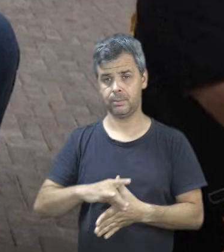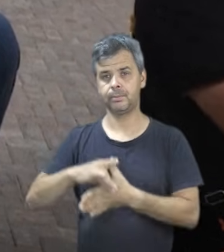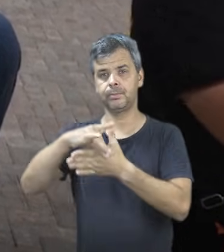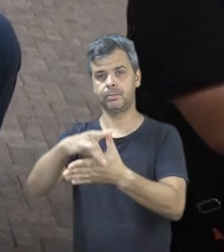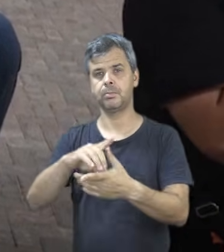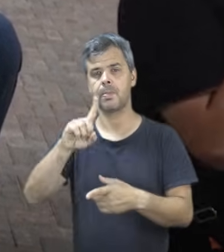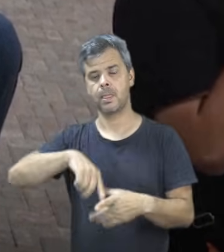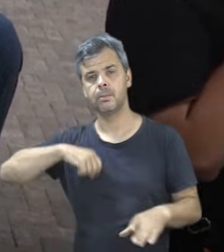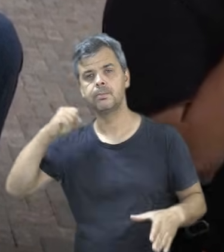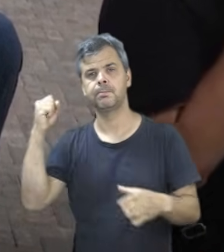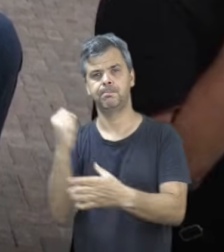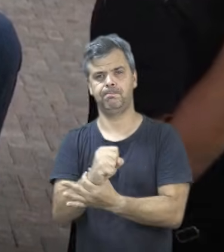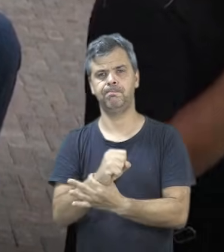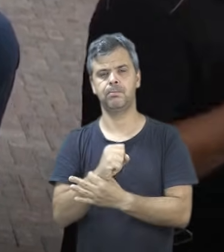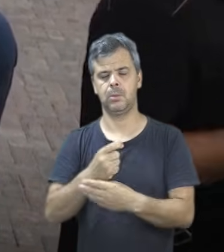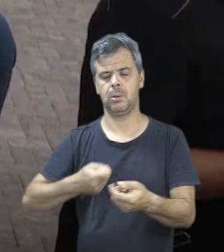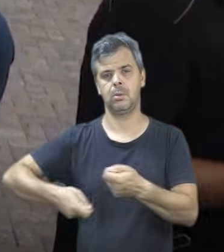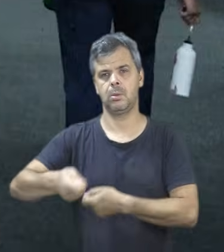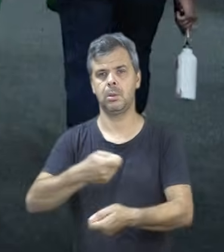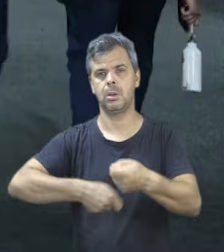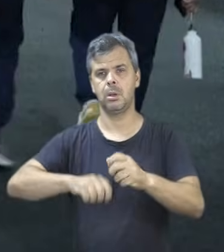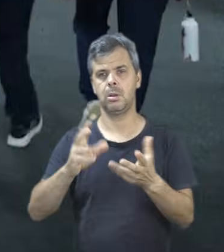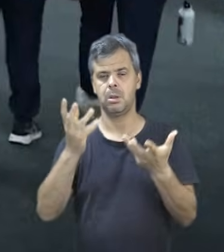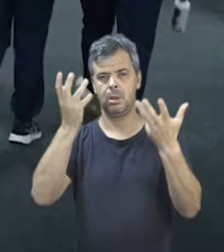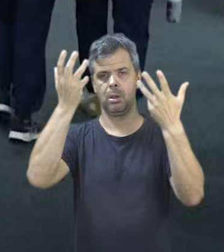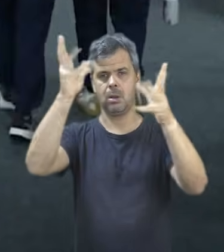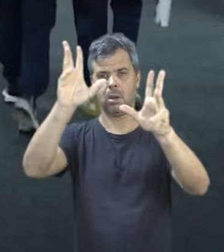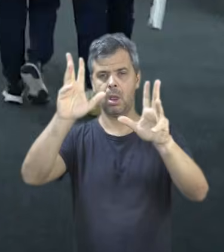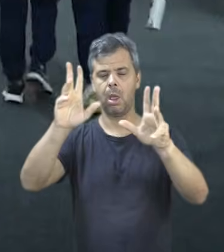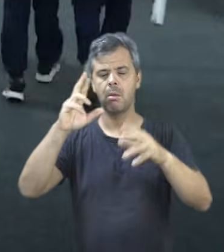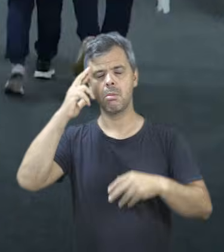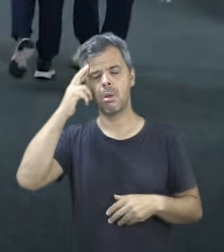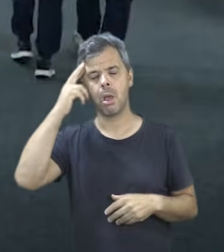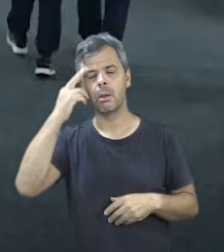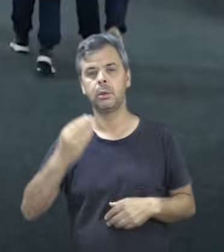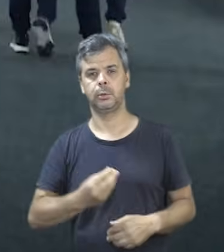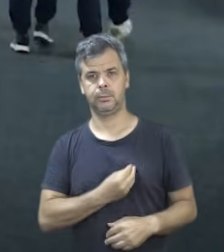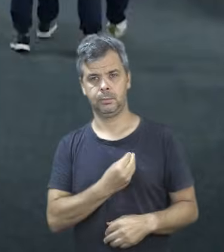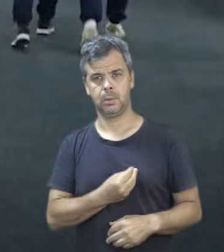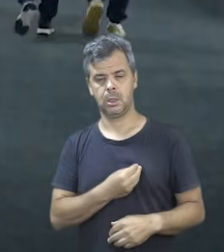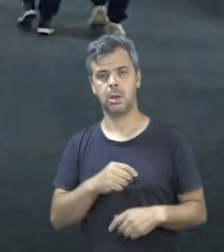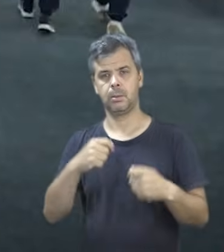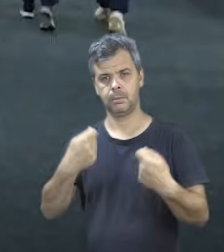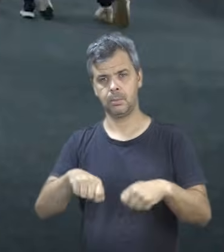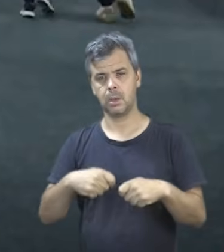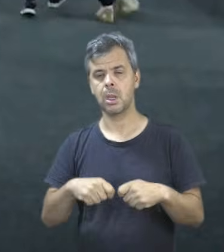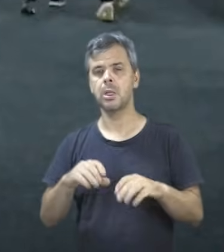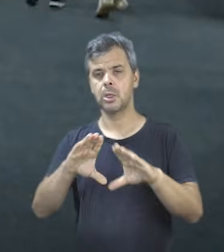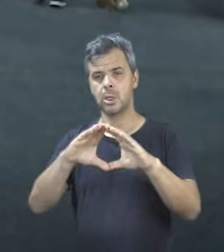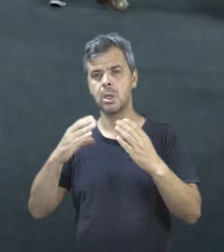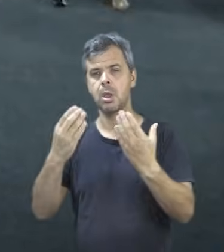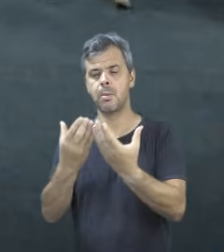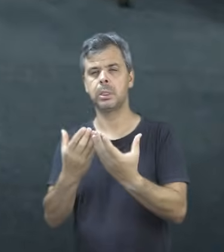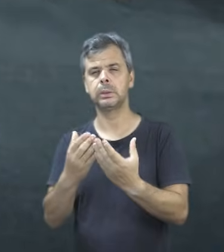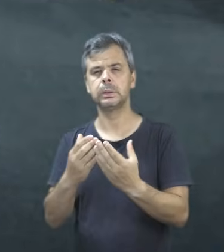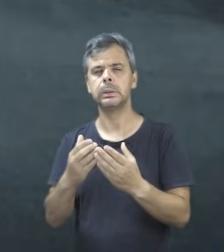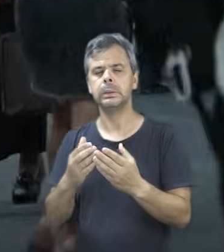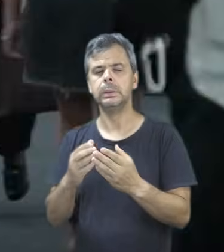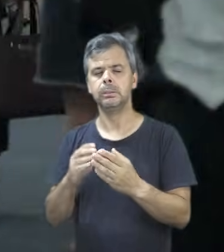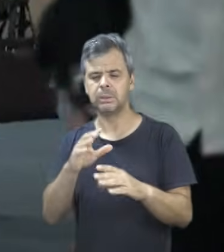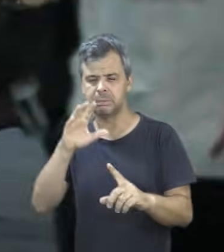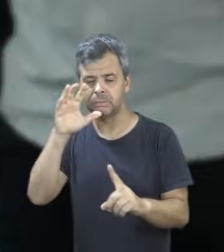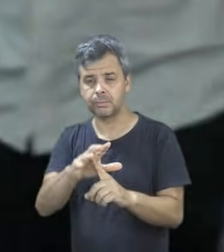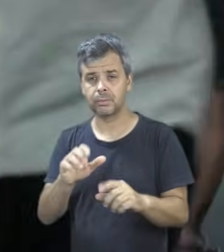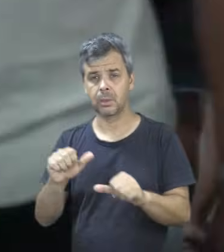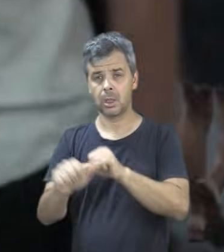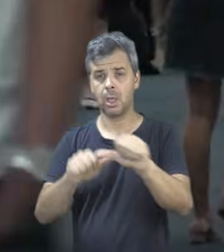é o que garante que as negociações climáticas reflitam as realidades e necessidades das comunidades mais afetadas,